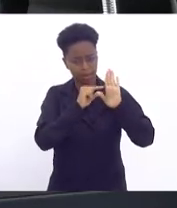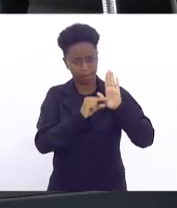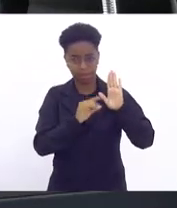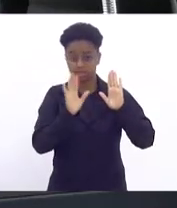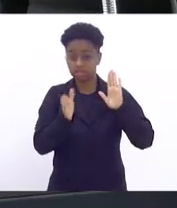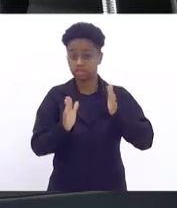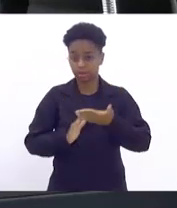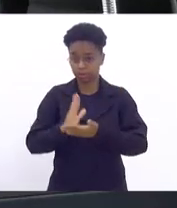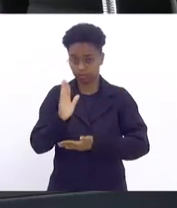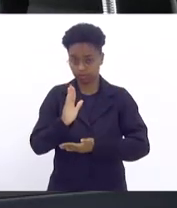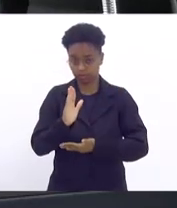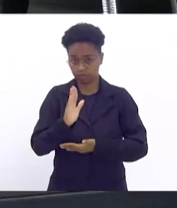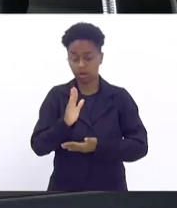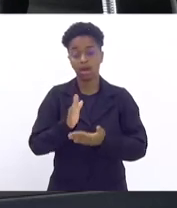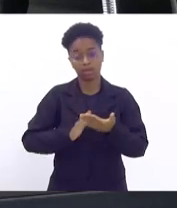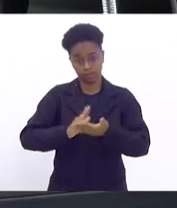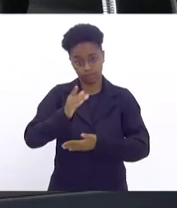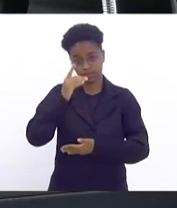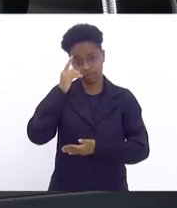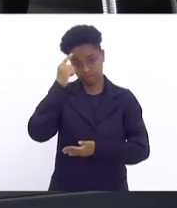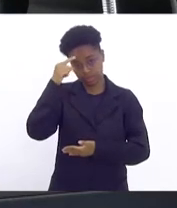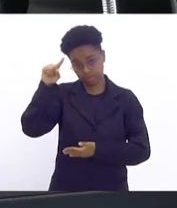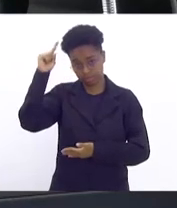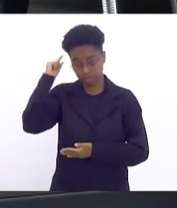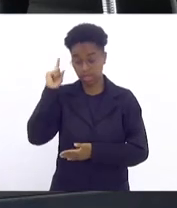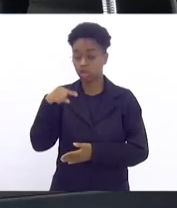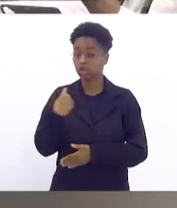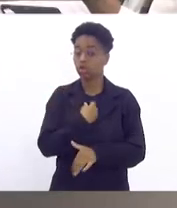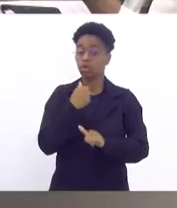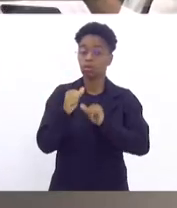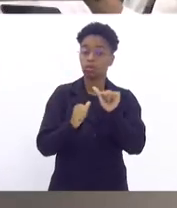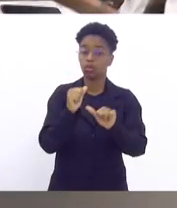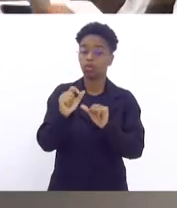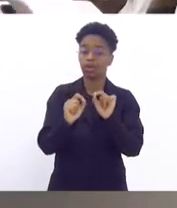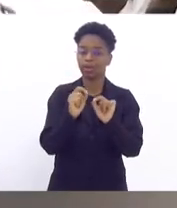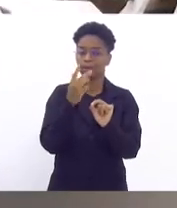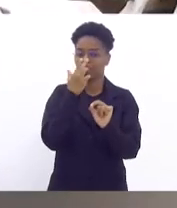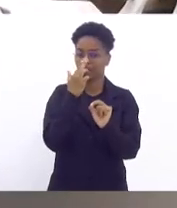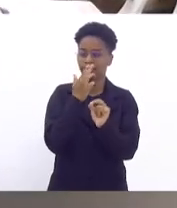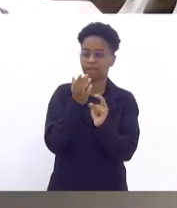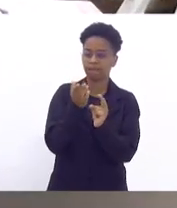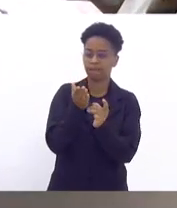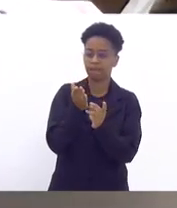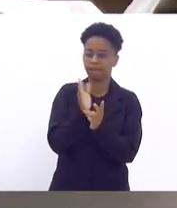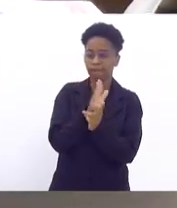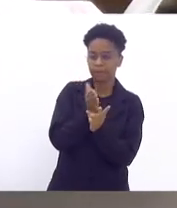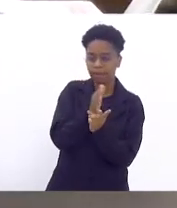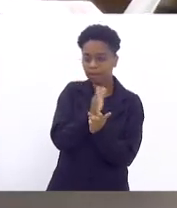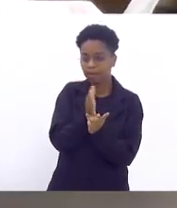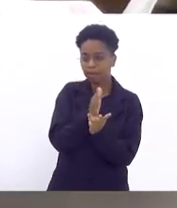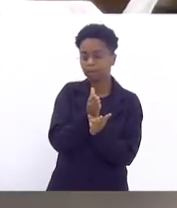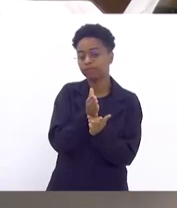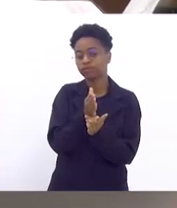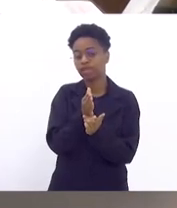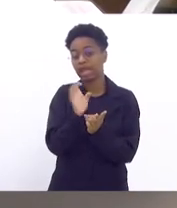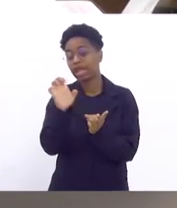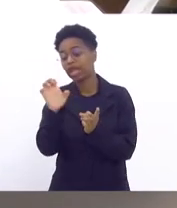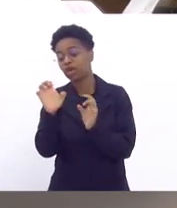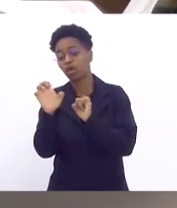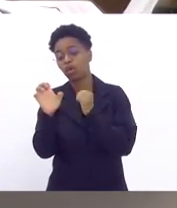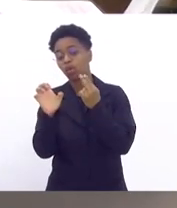foi aprovado na última semana a alteração que fizemos é que ficou dúbio era em relação a esse